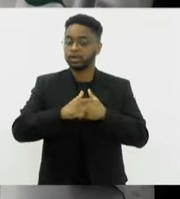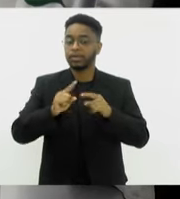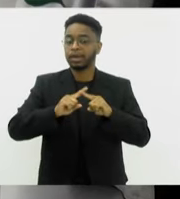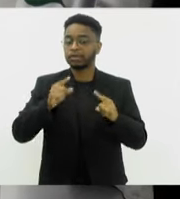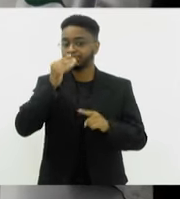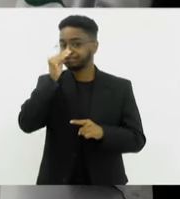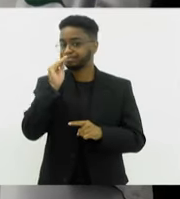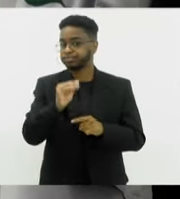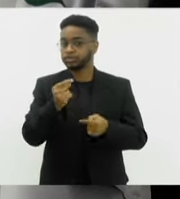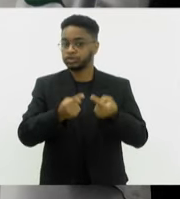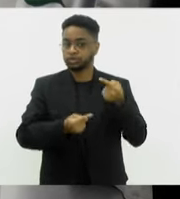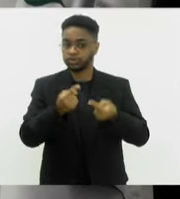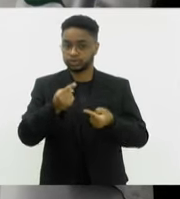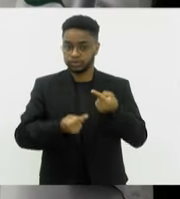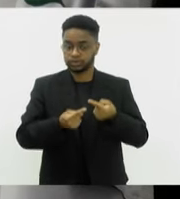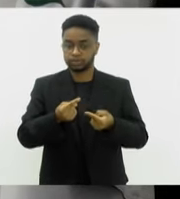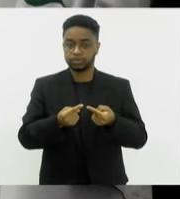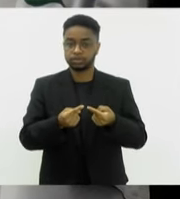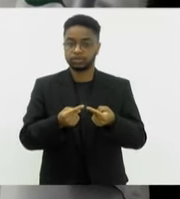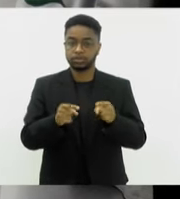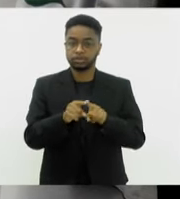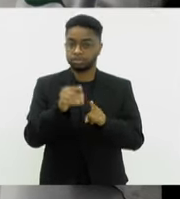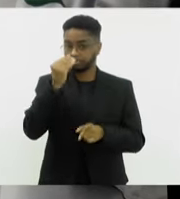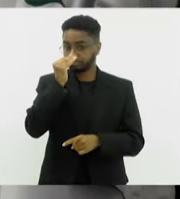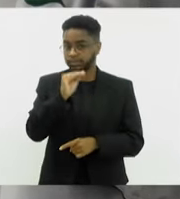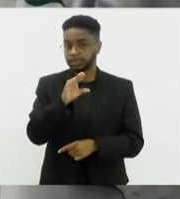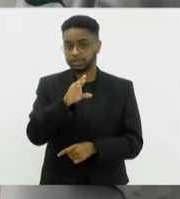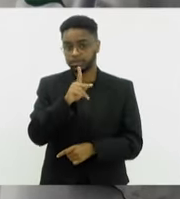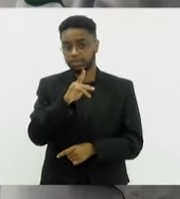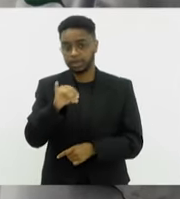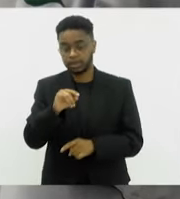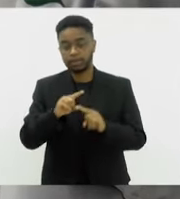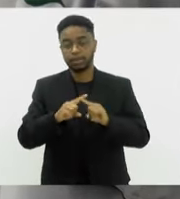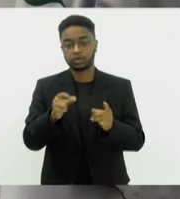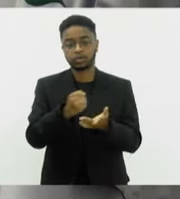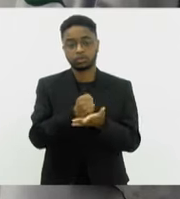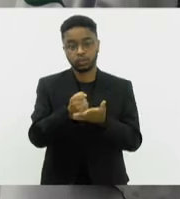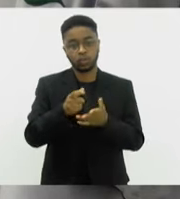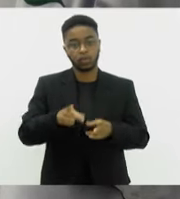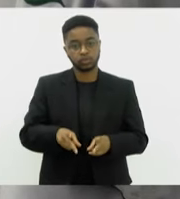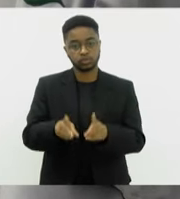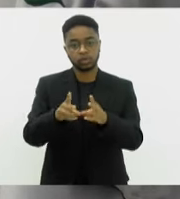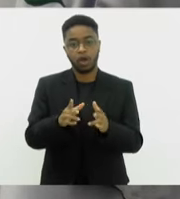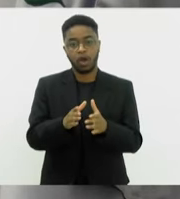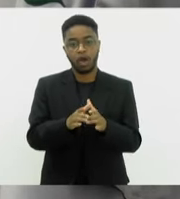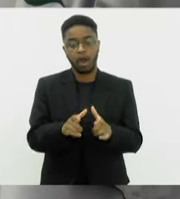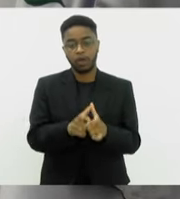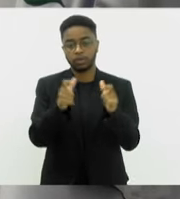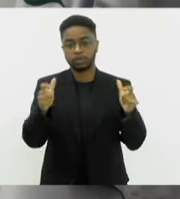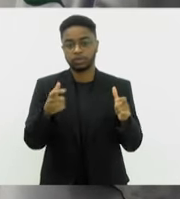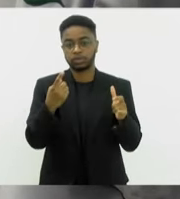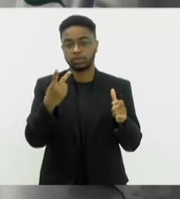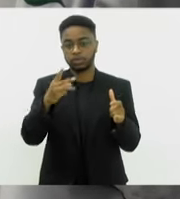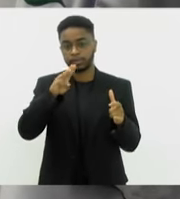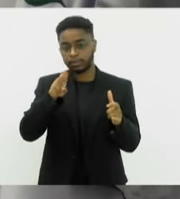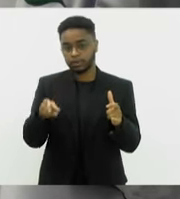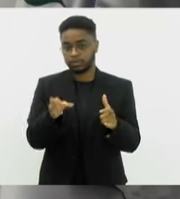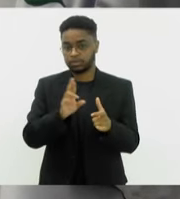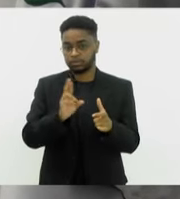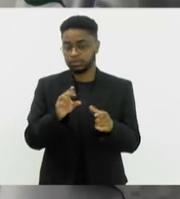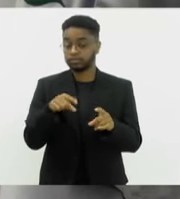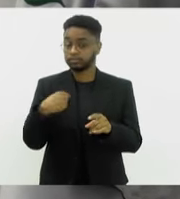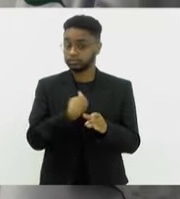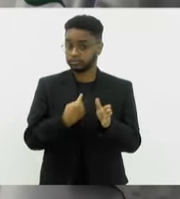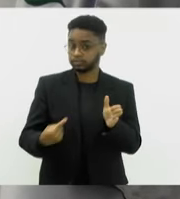a discussão, ignoraram a CPI e renovaram o contrato ampliando em 2 milhões de reais. A gente fez denúncia em nome dos